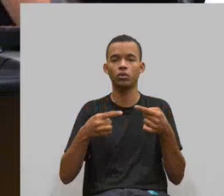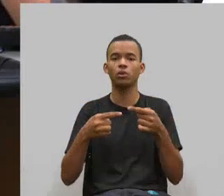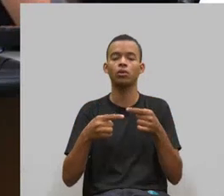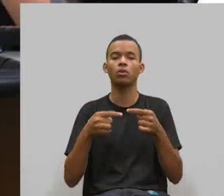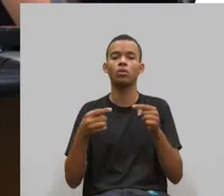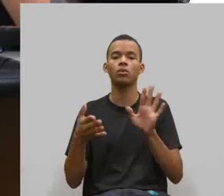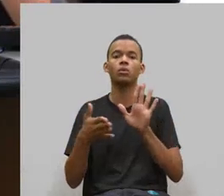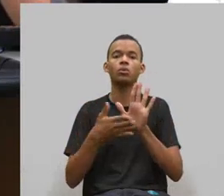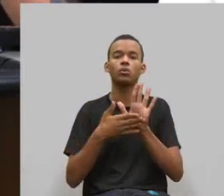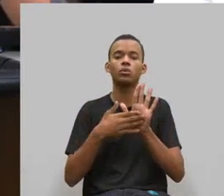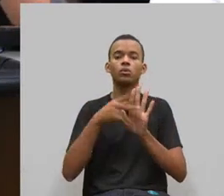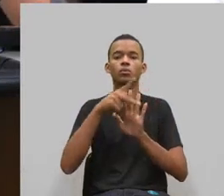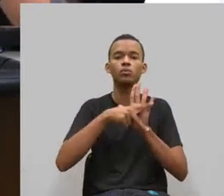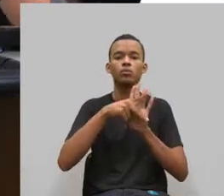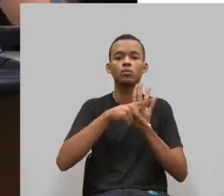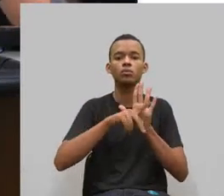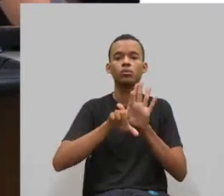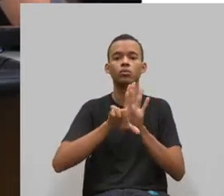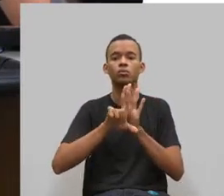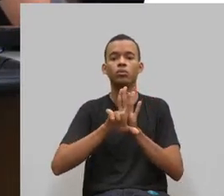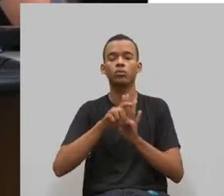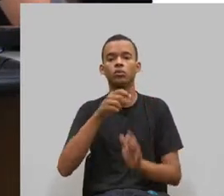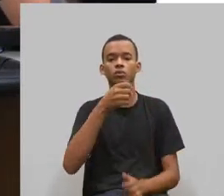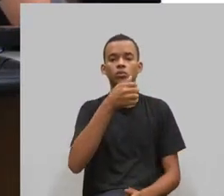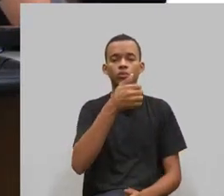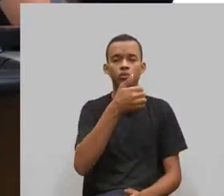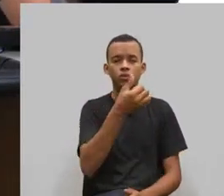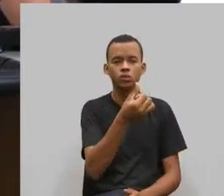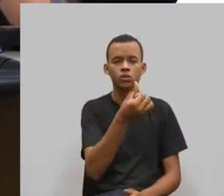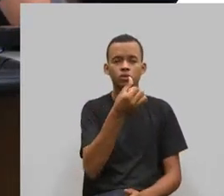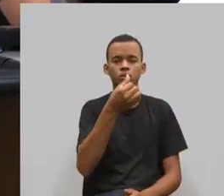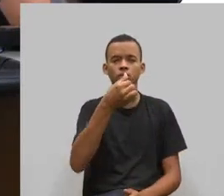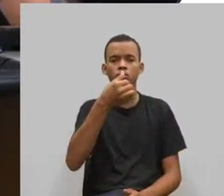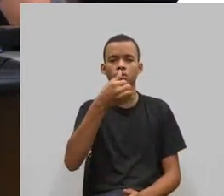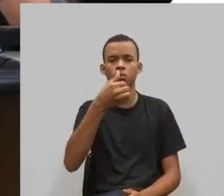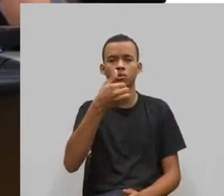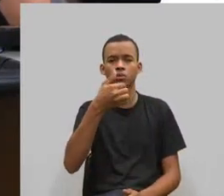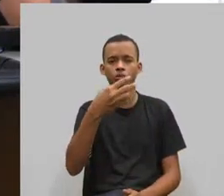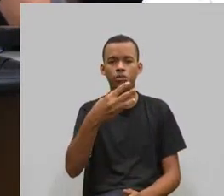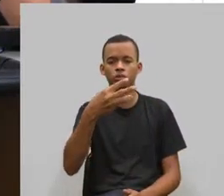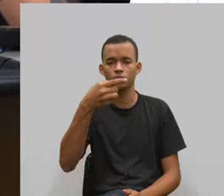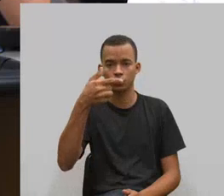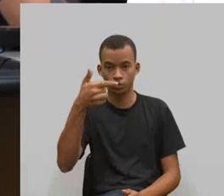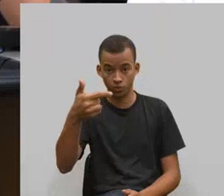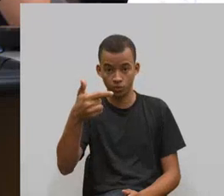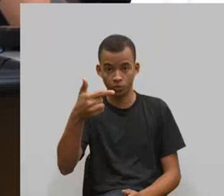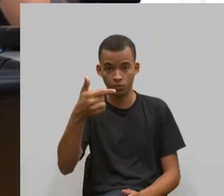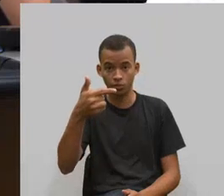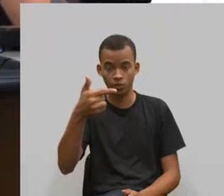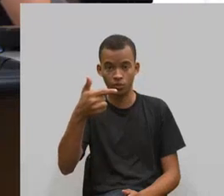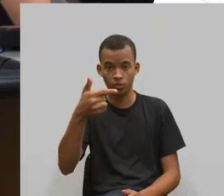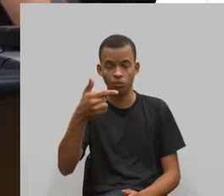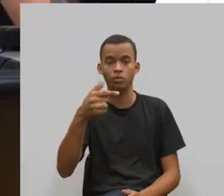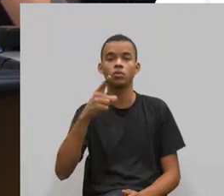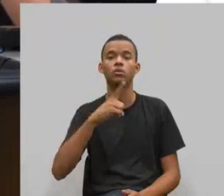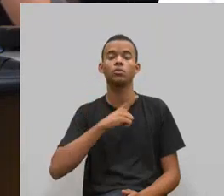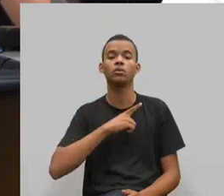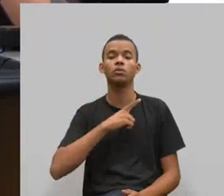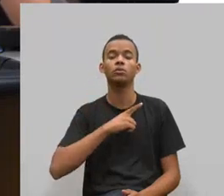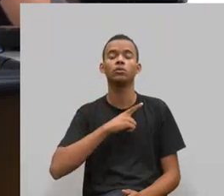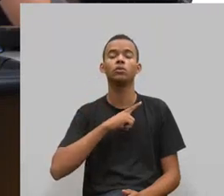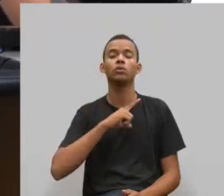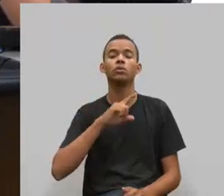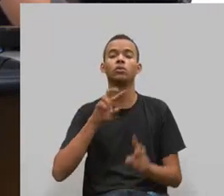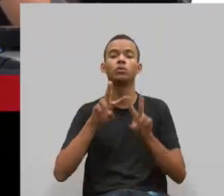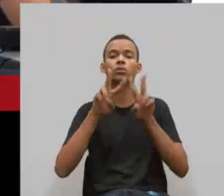lei número 672 2023 que concede isenção do ICMS